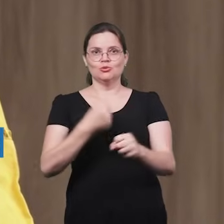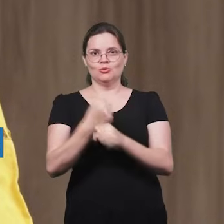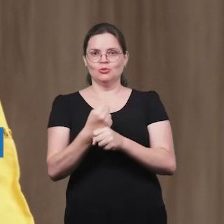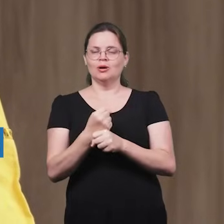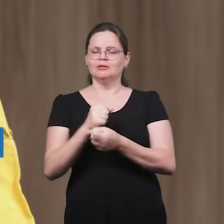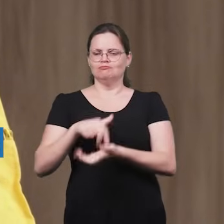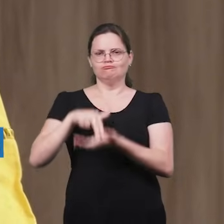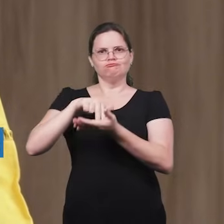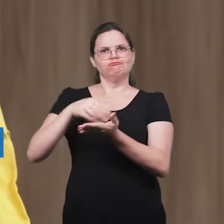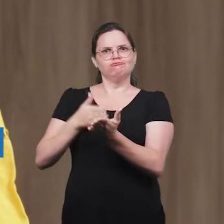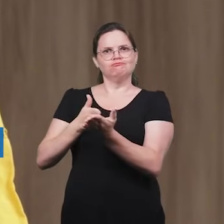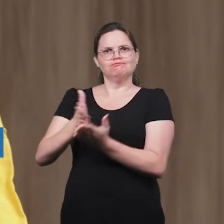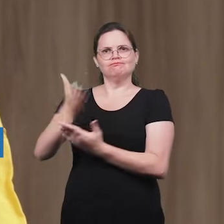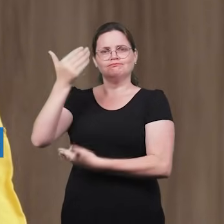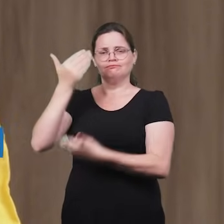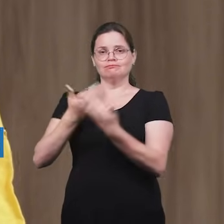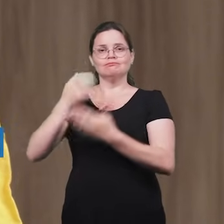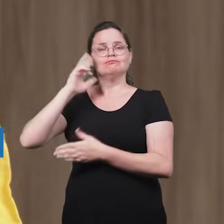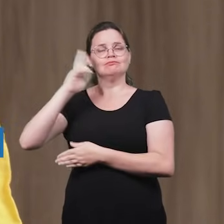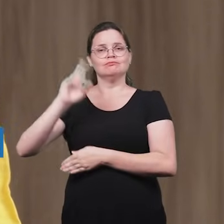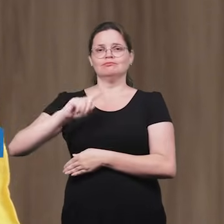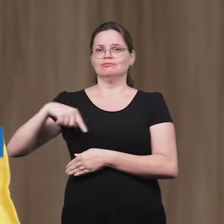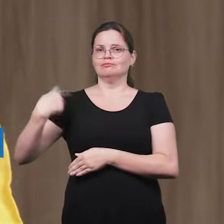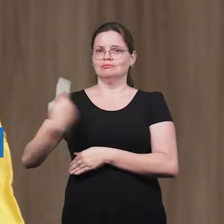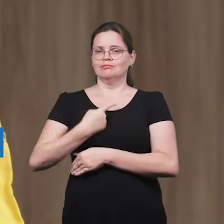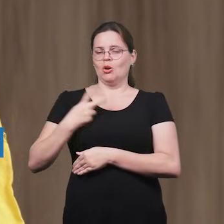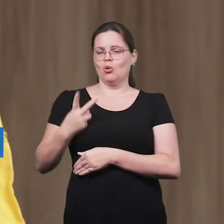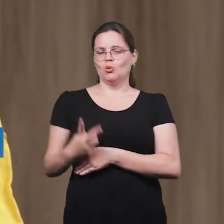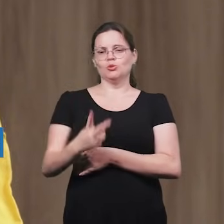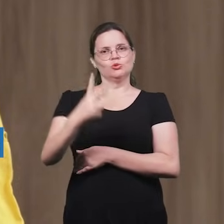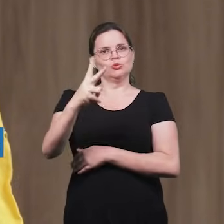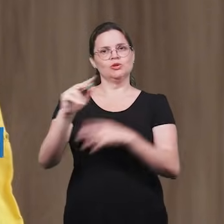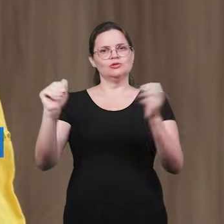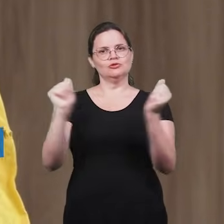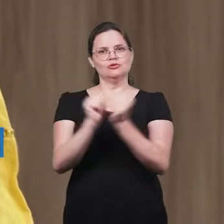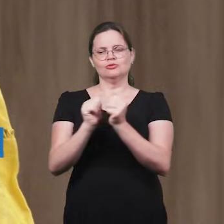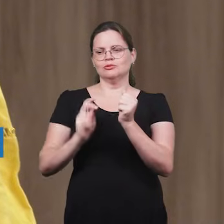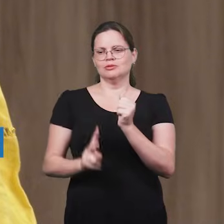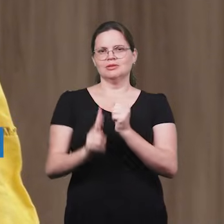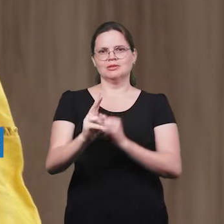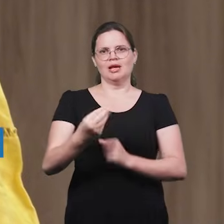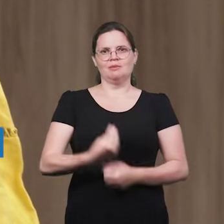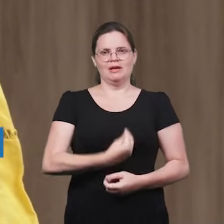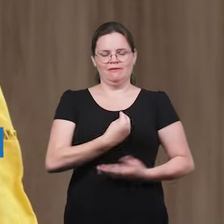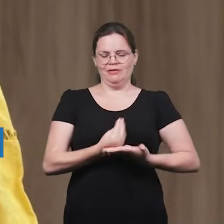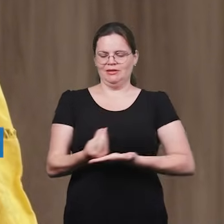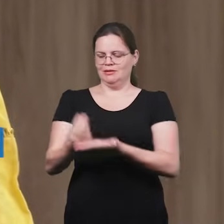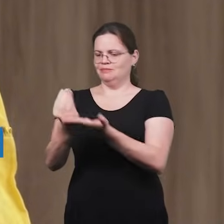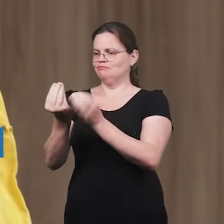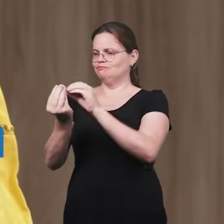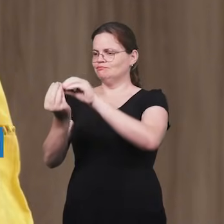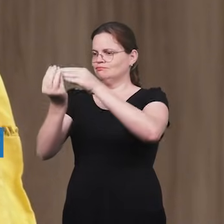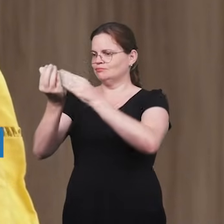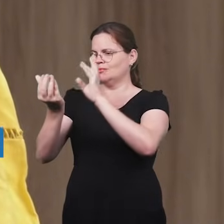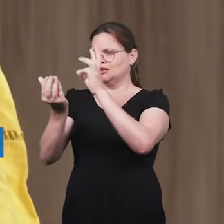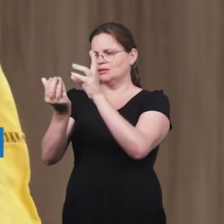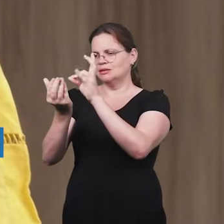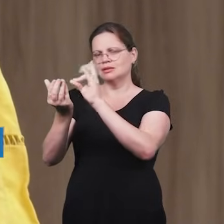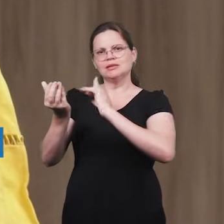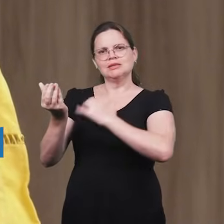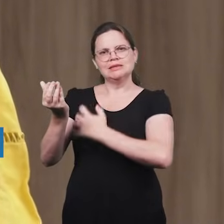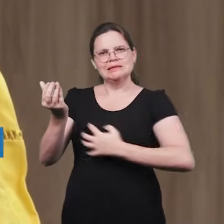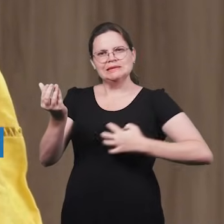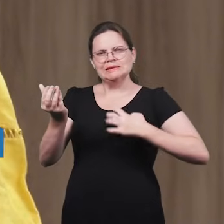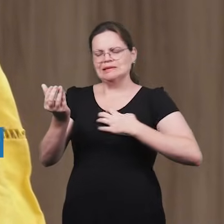na presença do Senhor, e que nós possamos permanecer assim, entregando as nossas aflições, as nossas glorificações